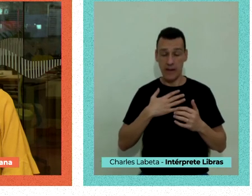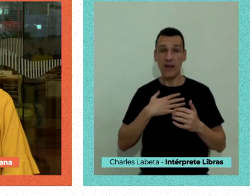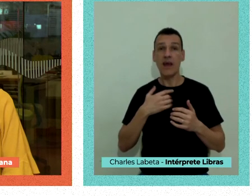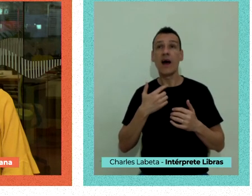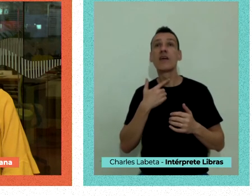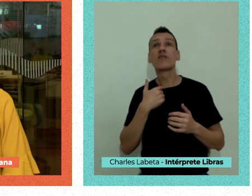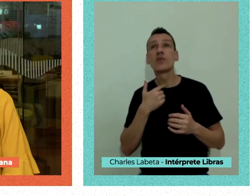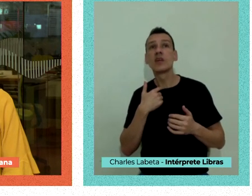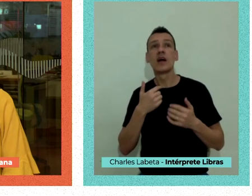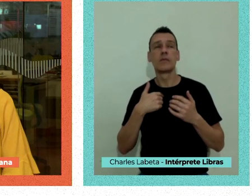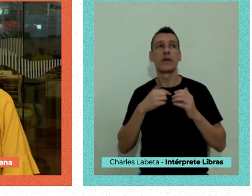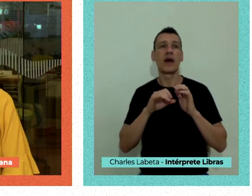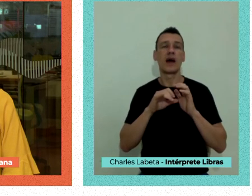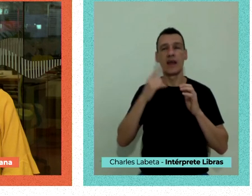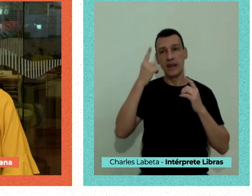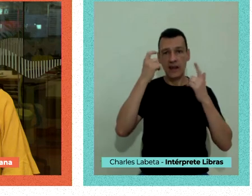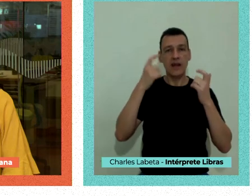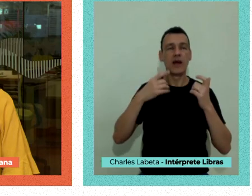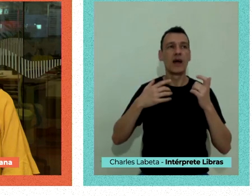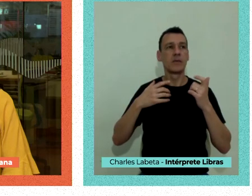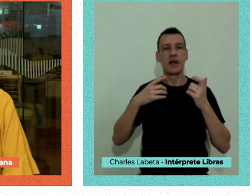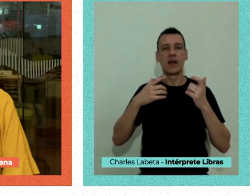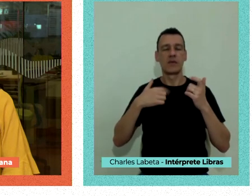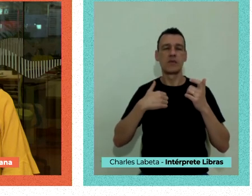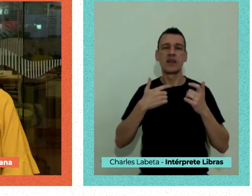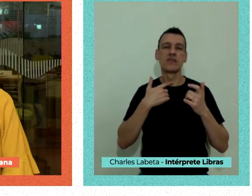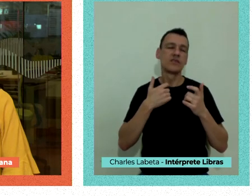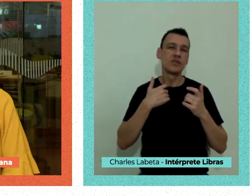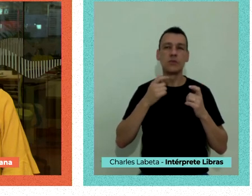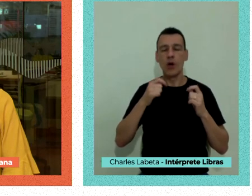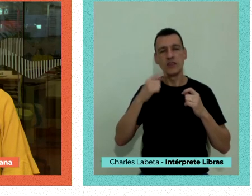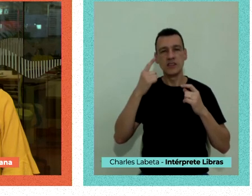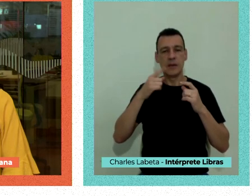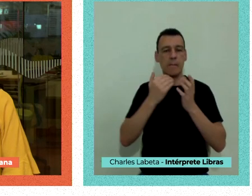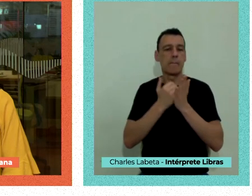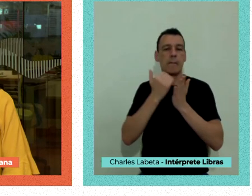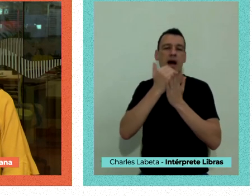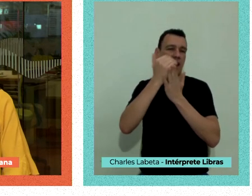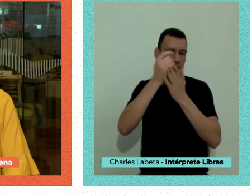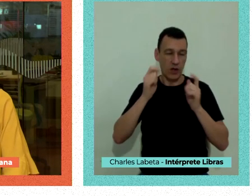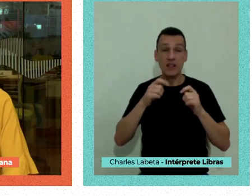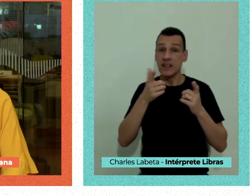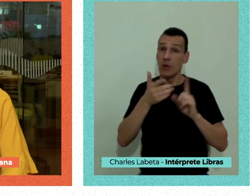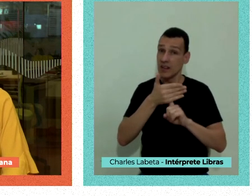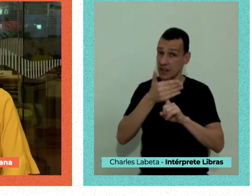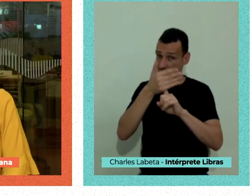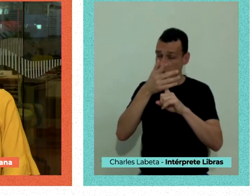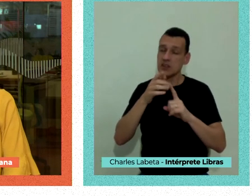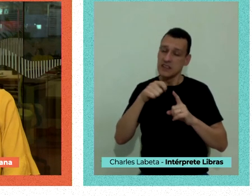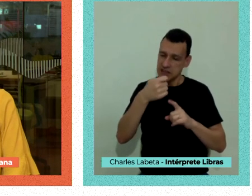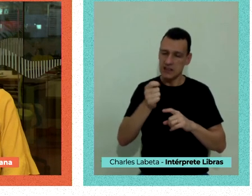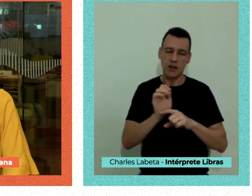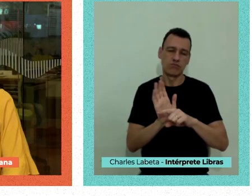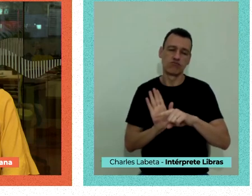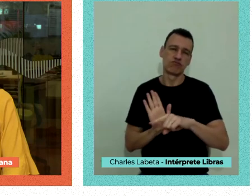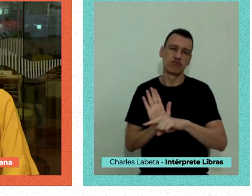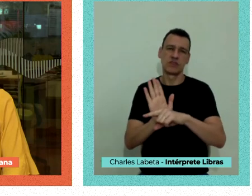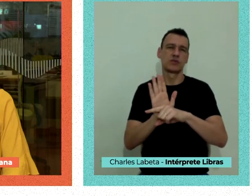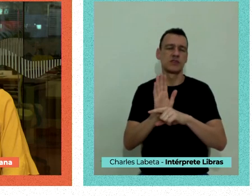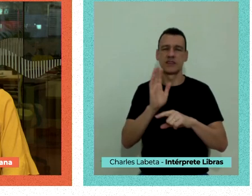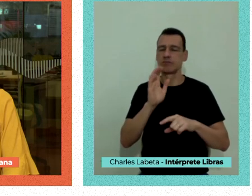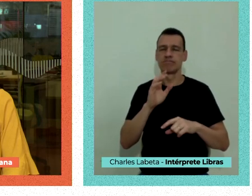suas perspectivas de vidas. Então, a tecnologia hoje ela é um potencial